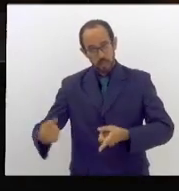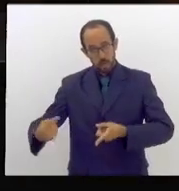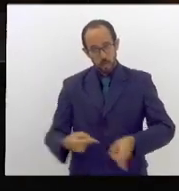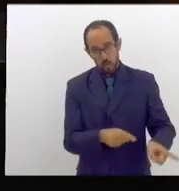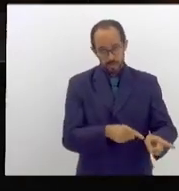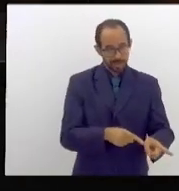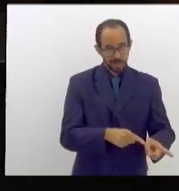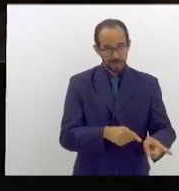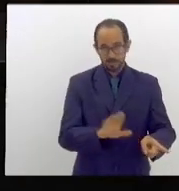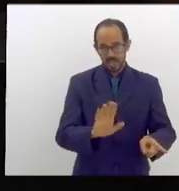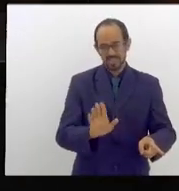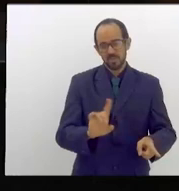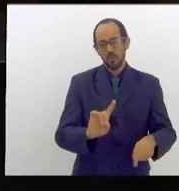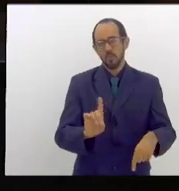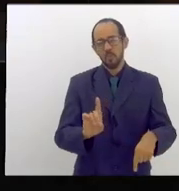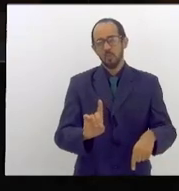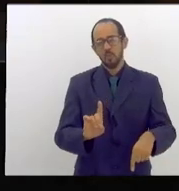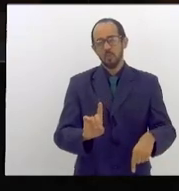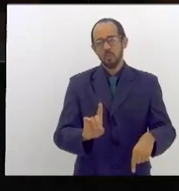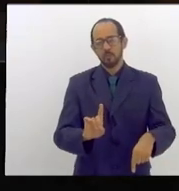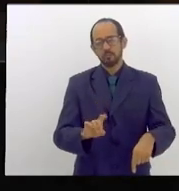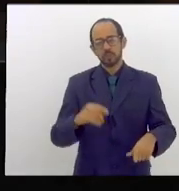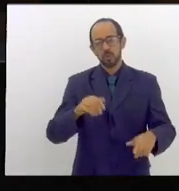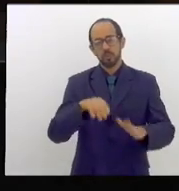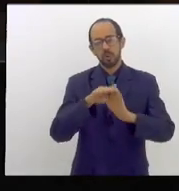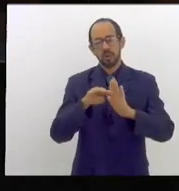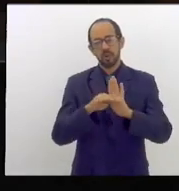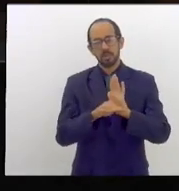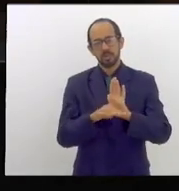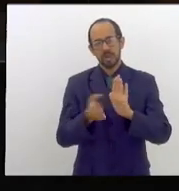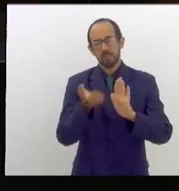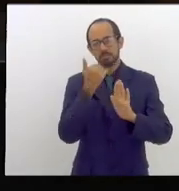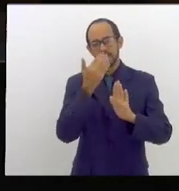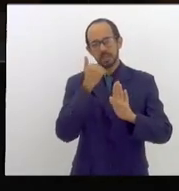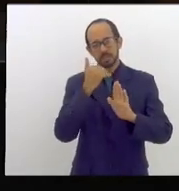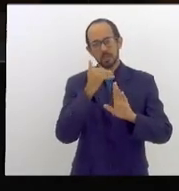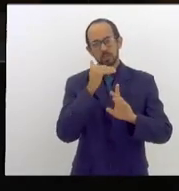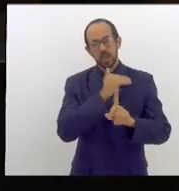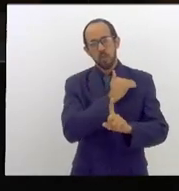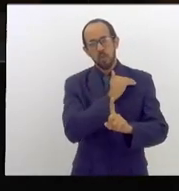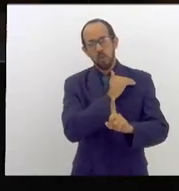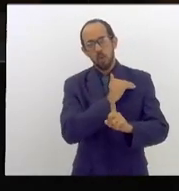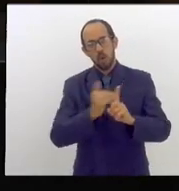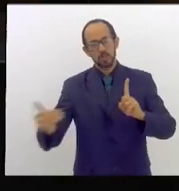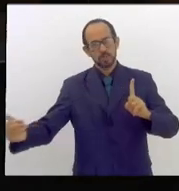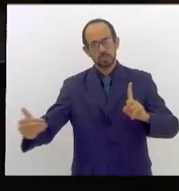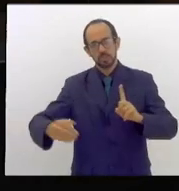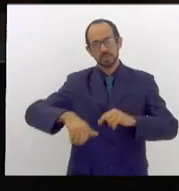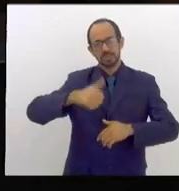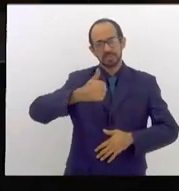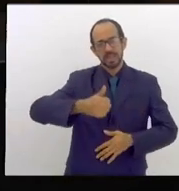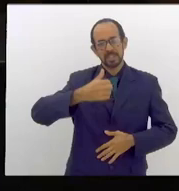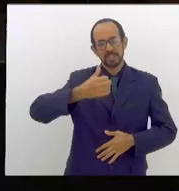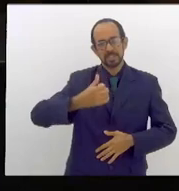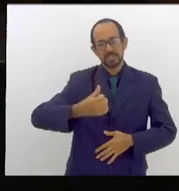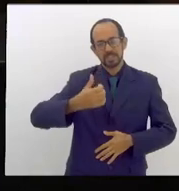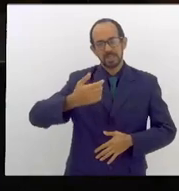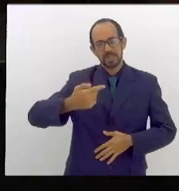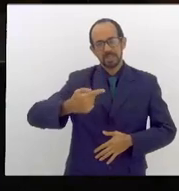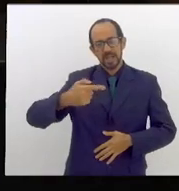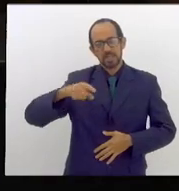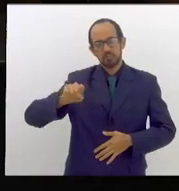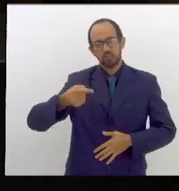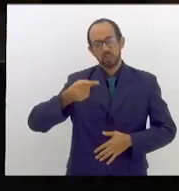é o contrário o programa de alimentação e Nutrição terá um corte de 167.7 milhões